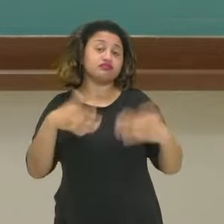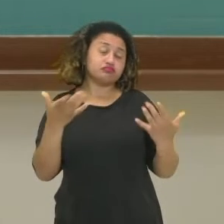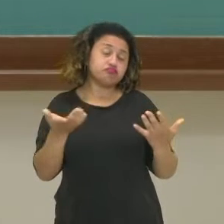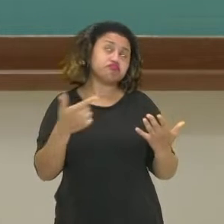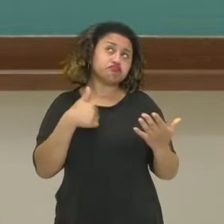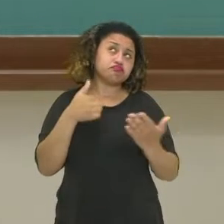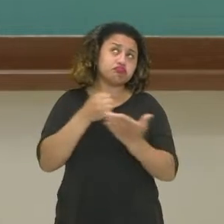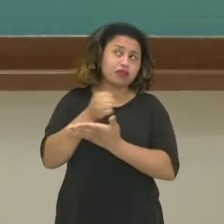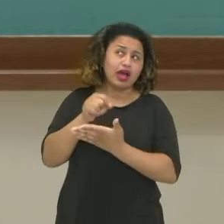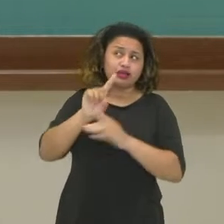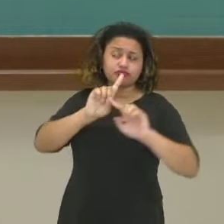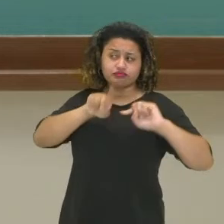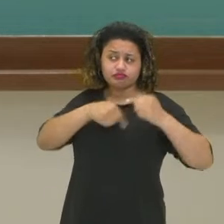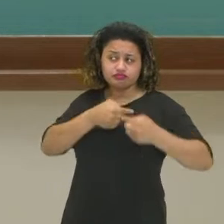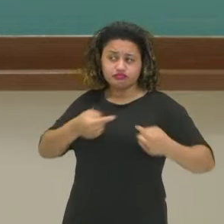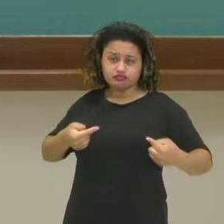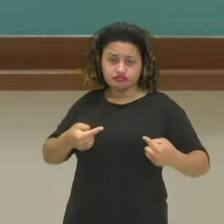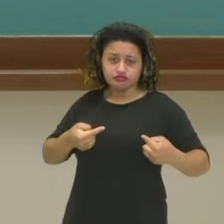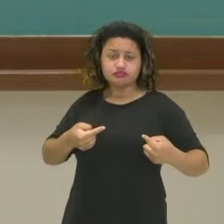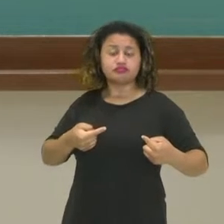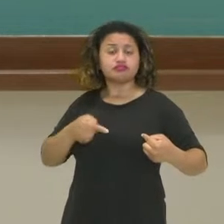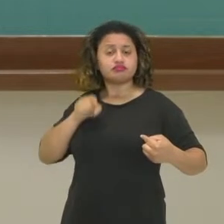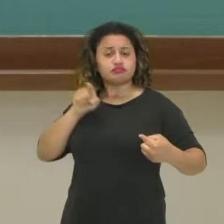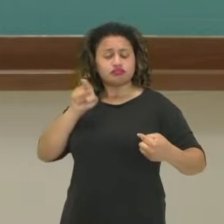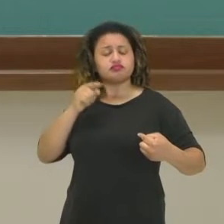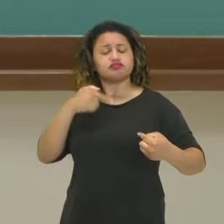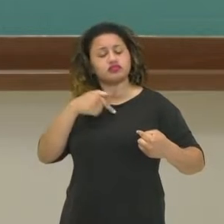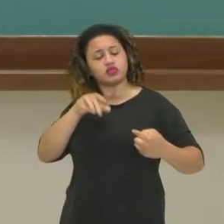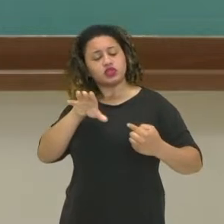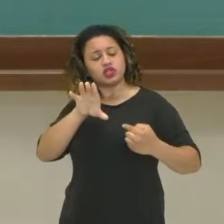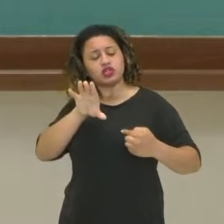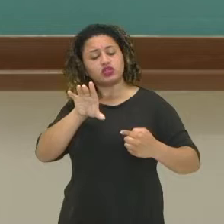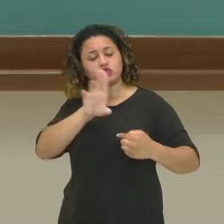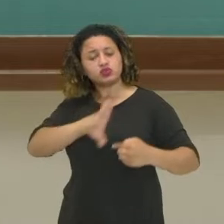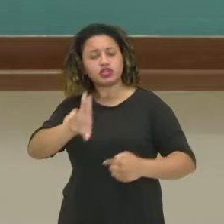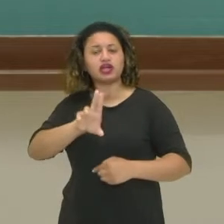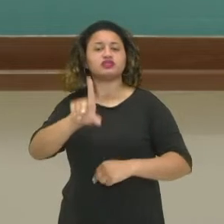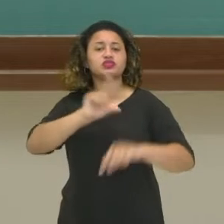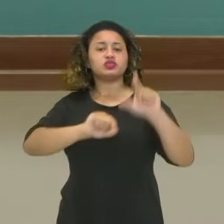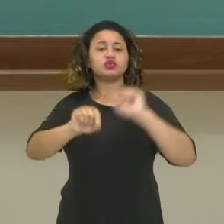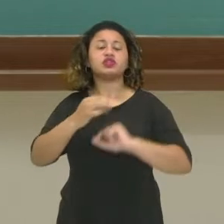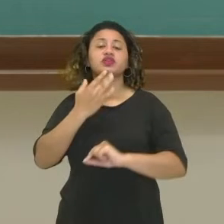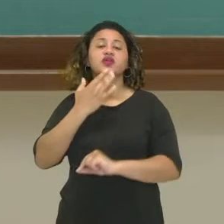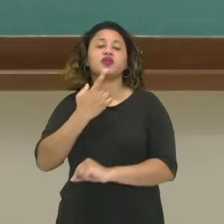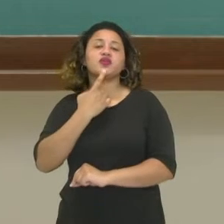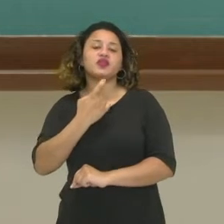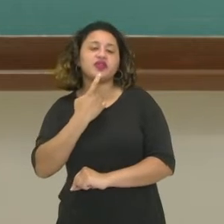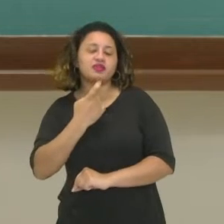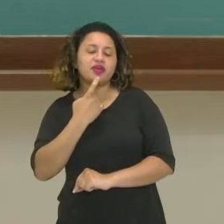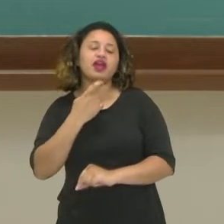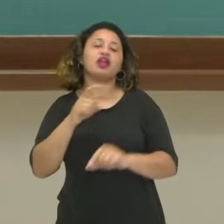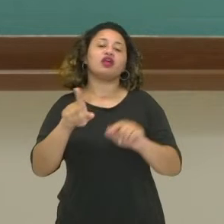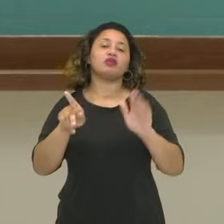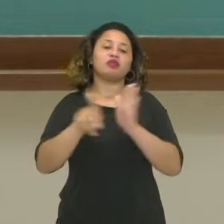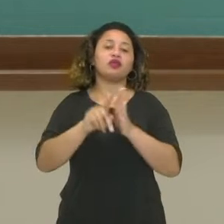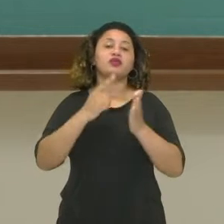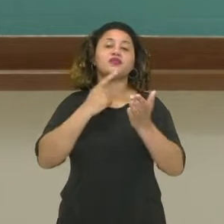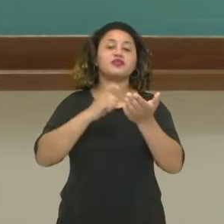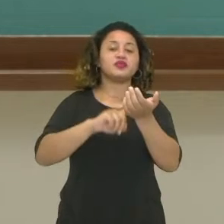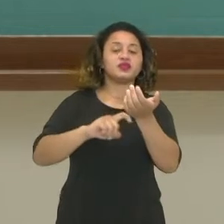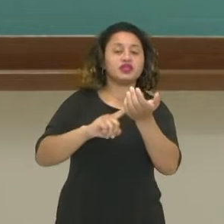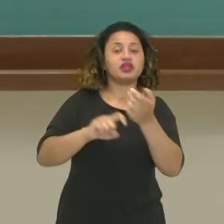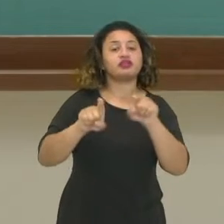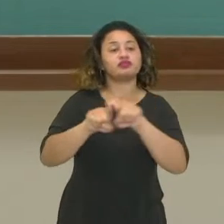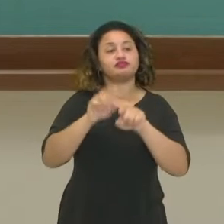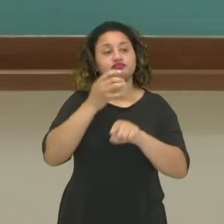inspirado no laço, né? E a cor vermelha por causa dessa paixão e do sangue. E a primeira pessoa